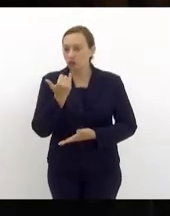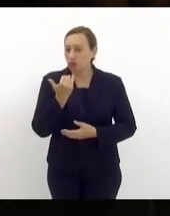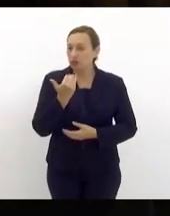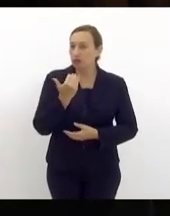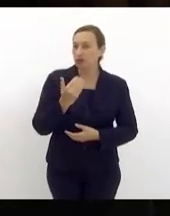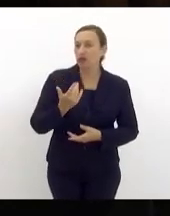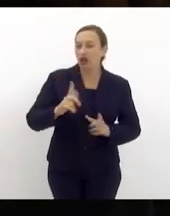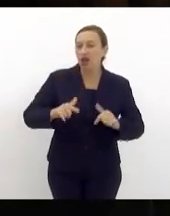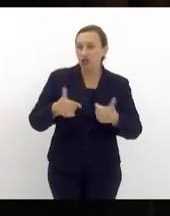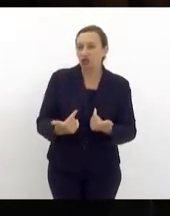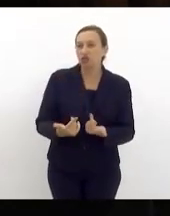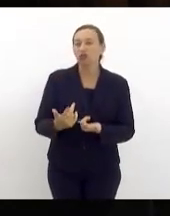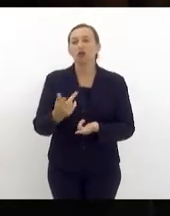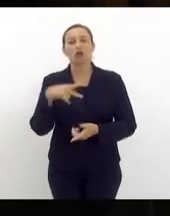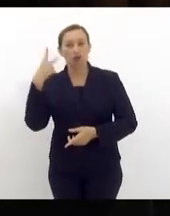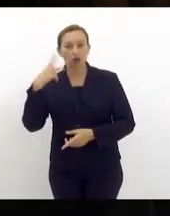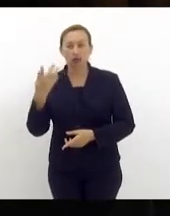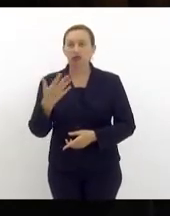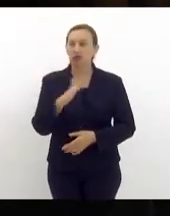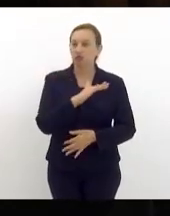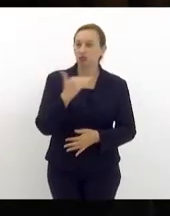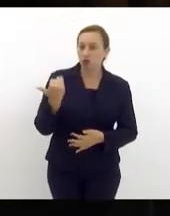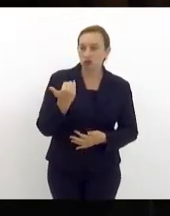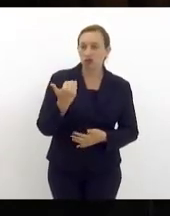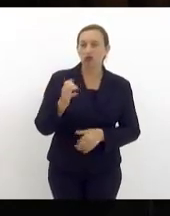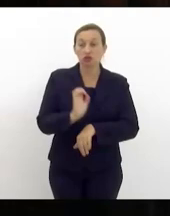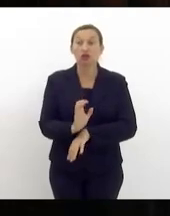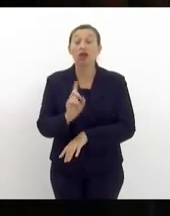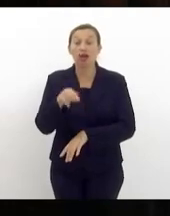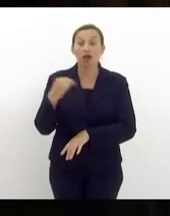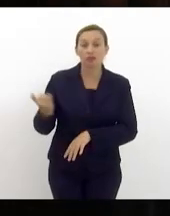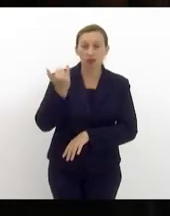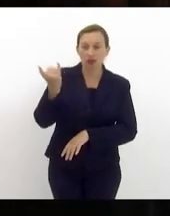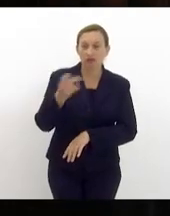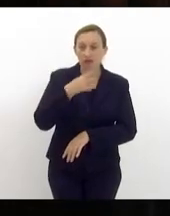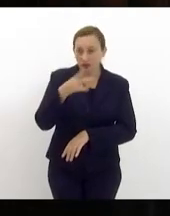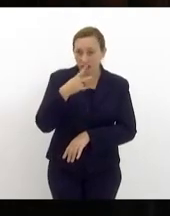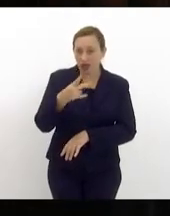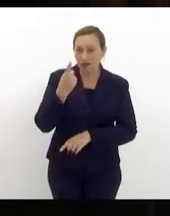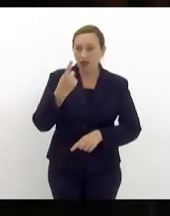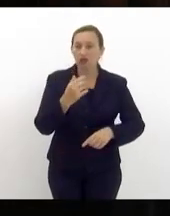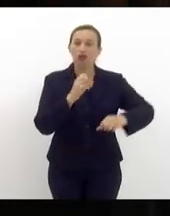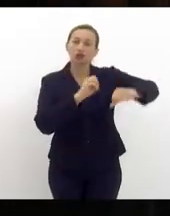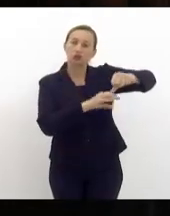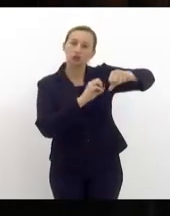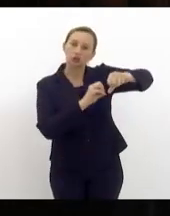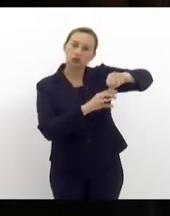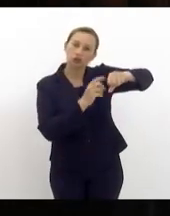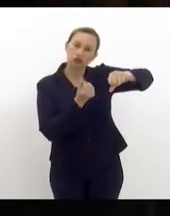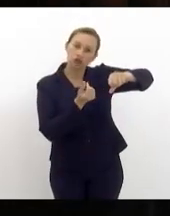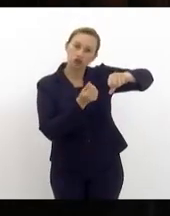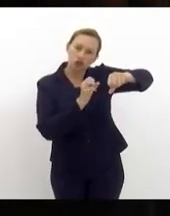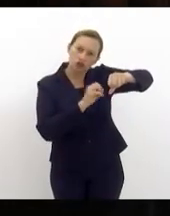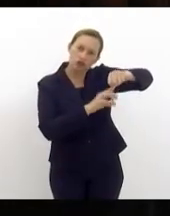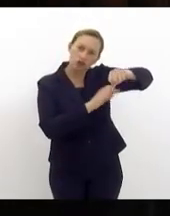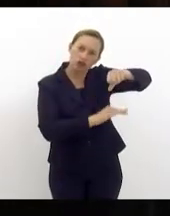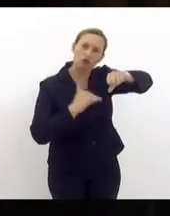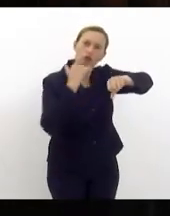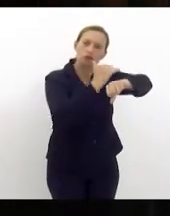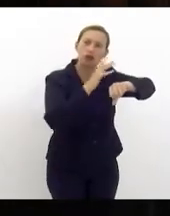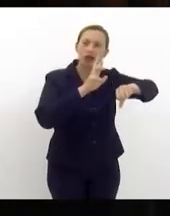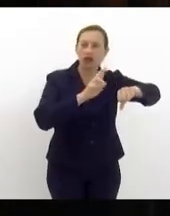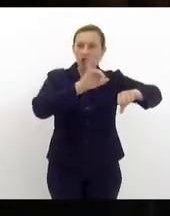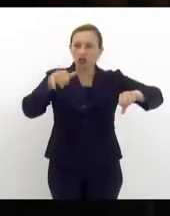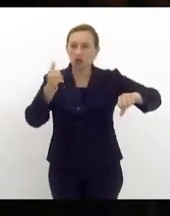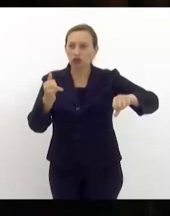operou uma política de morte no Estado. E aí é super importante falar do Supera RJ, que é o único programa no